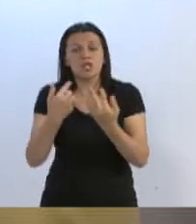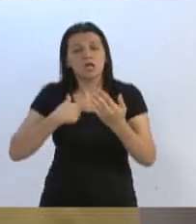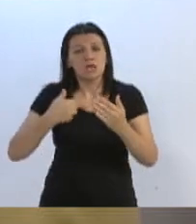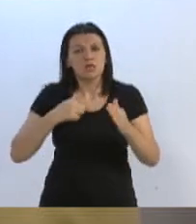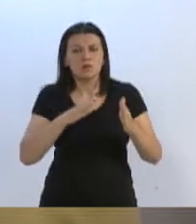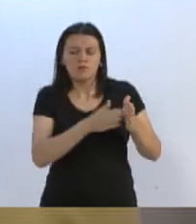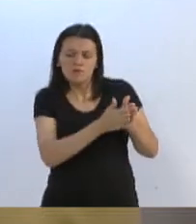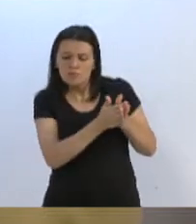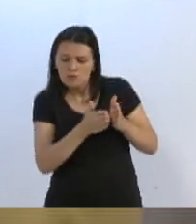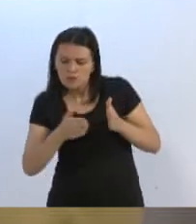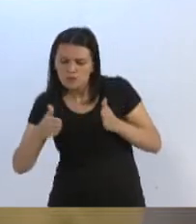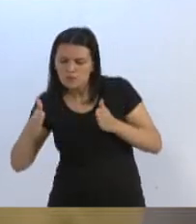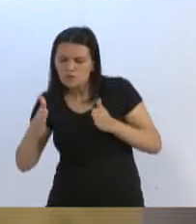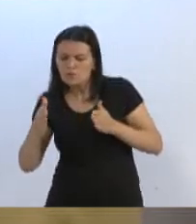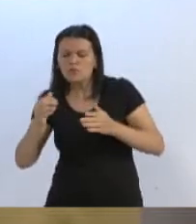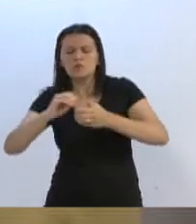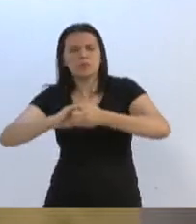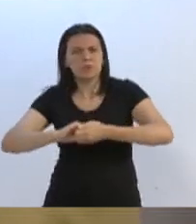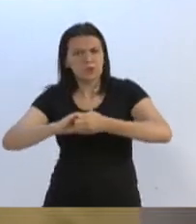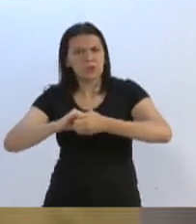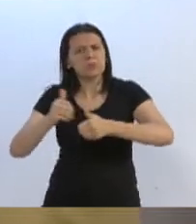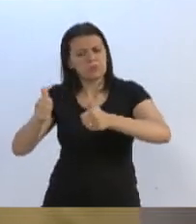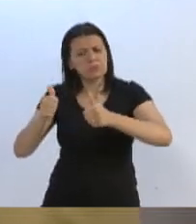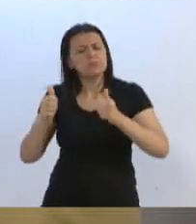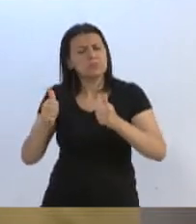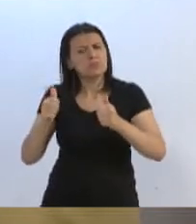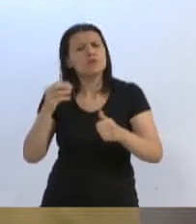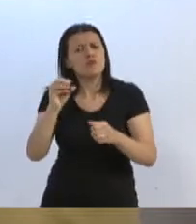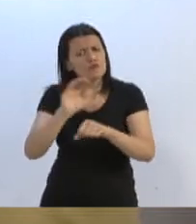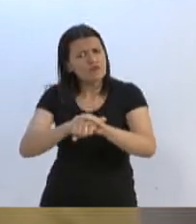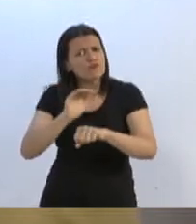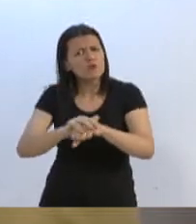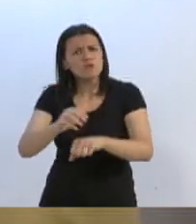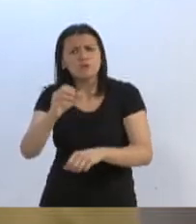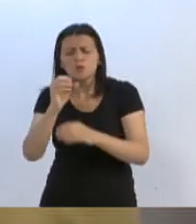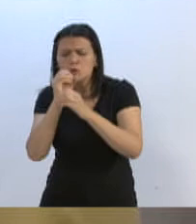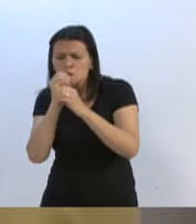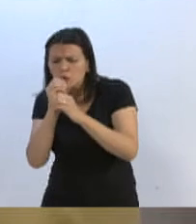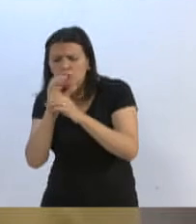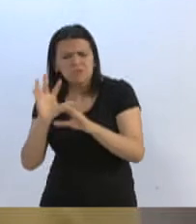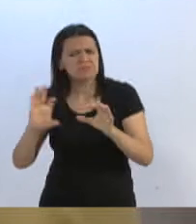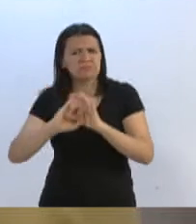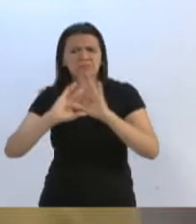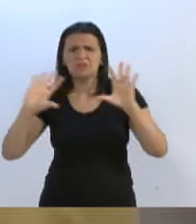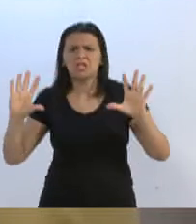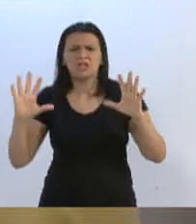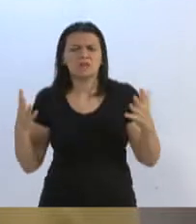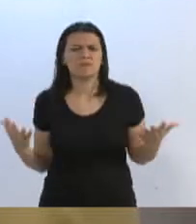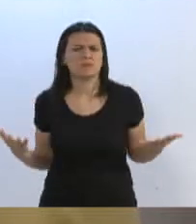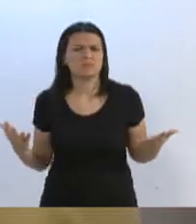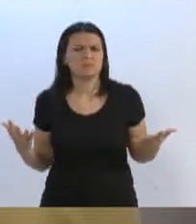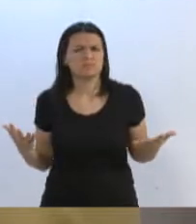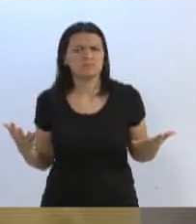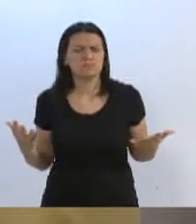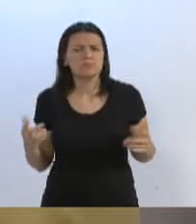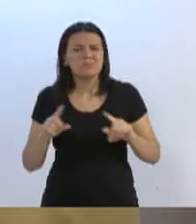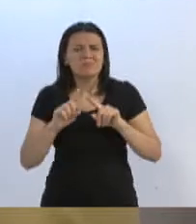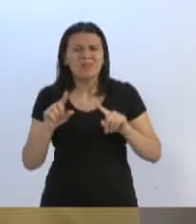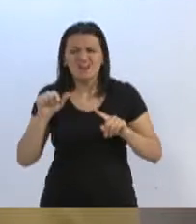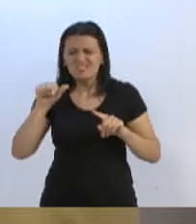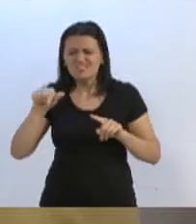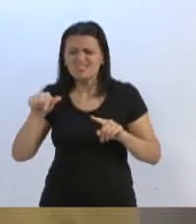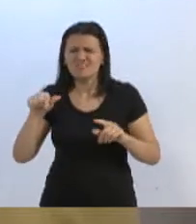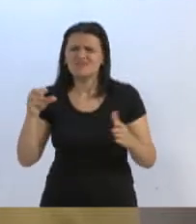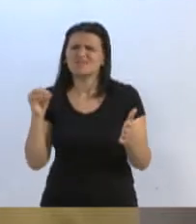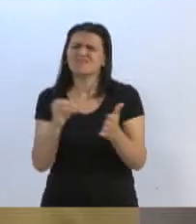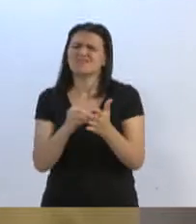e eu parabenizei tem que fazer mesmo fez o bafômetro já me liberar e eu fui embora agora nesse caso eles pecaram